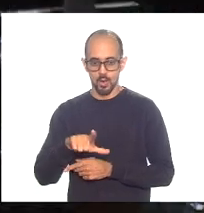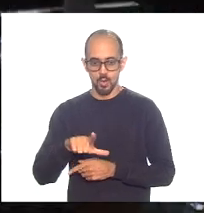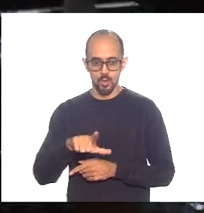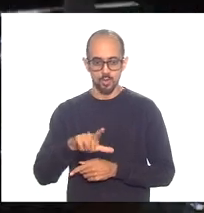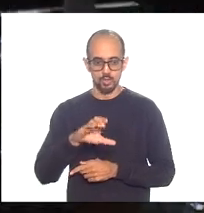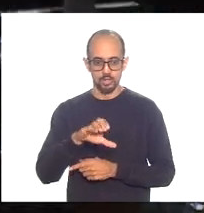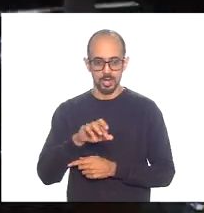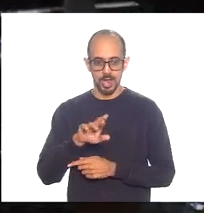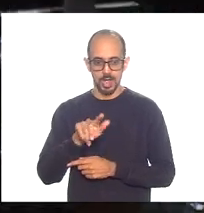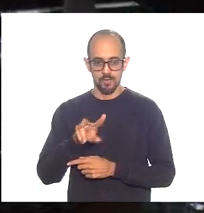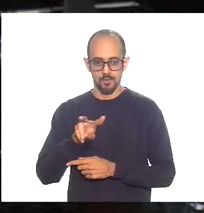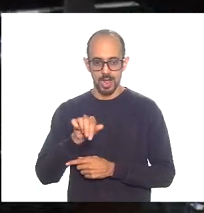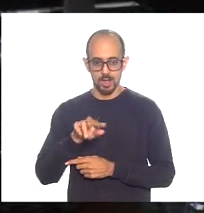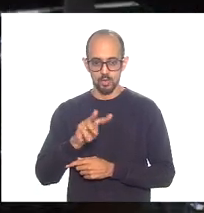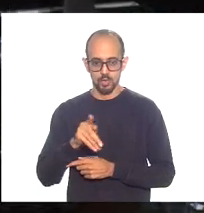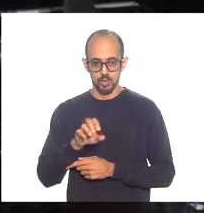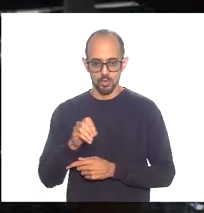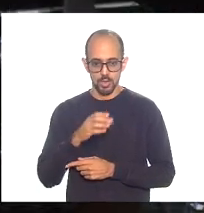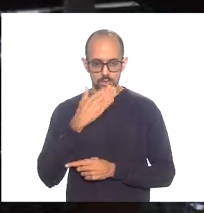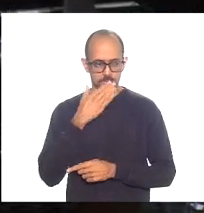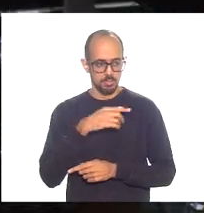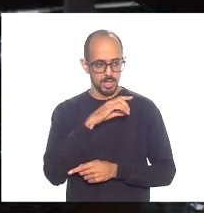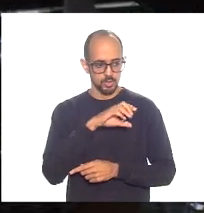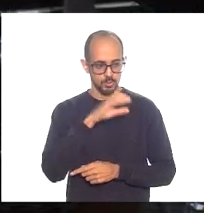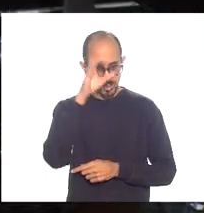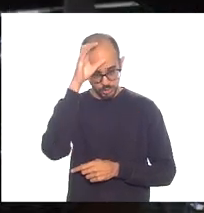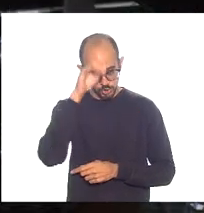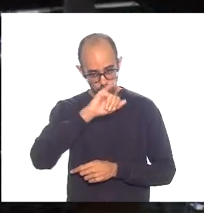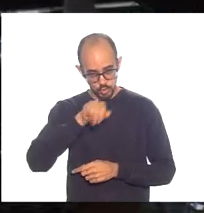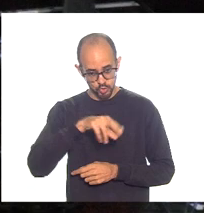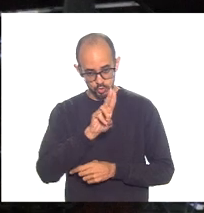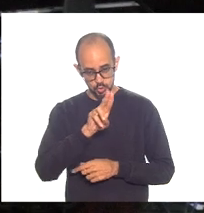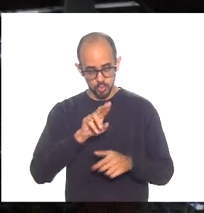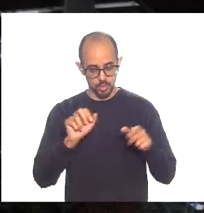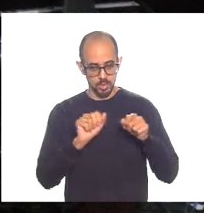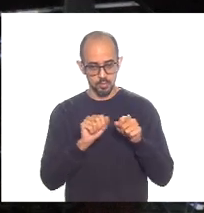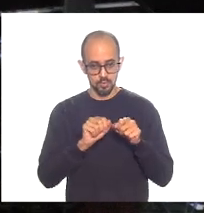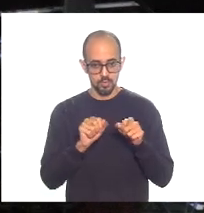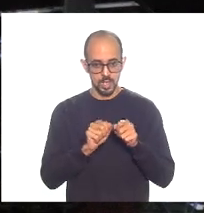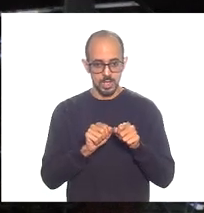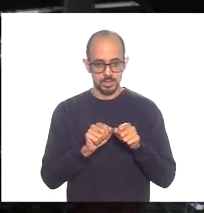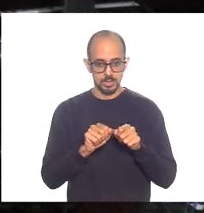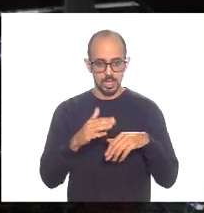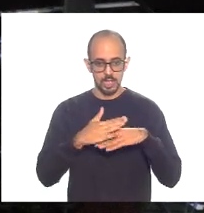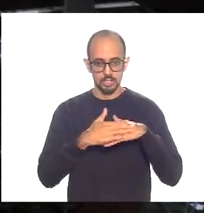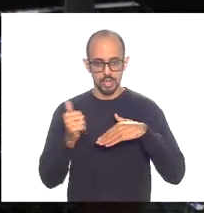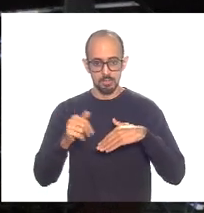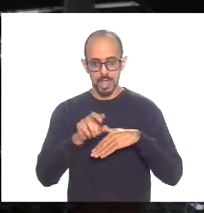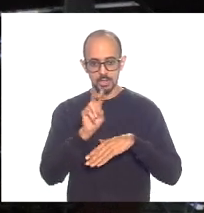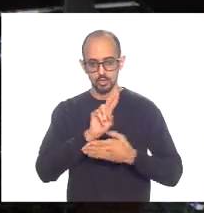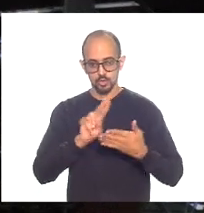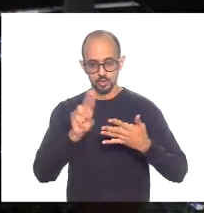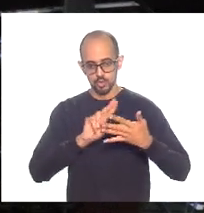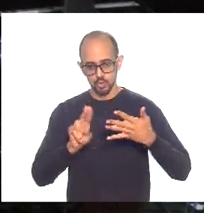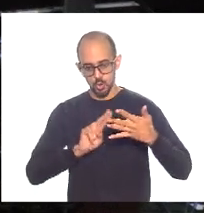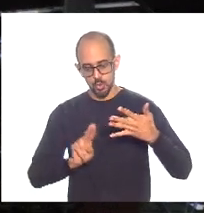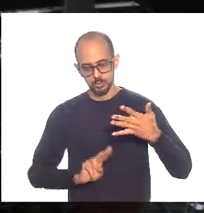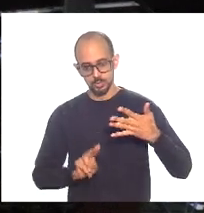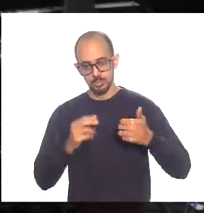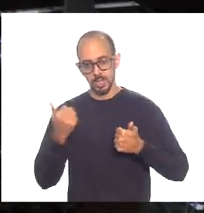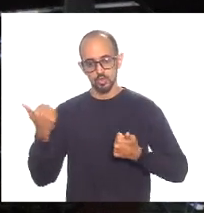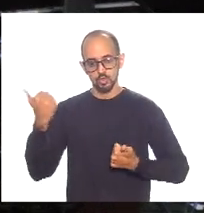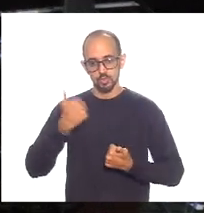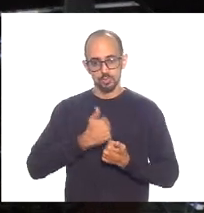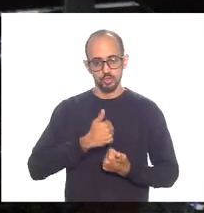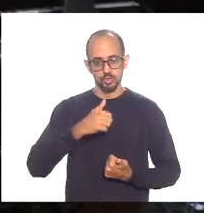Peço à deputada Tia Ju para que possa proceder à chamada nominal para a votação do corregedor substituto.